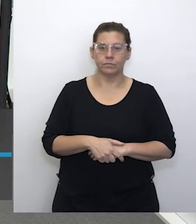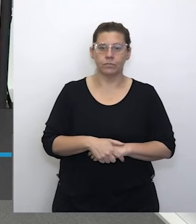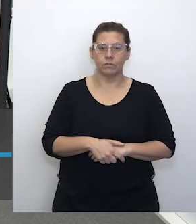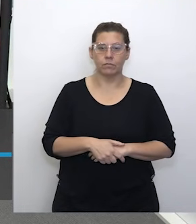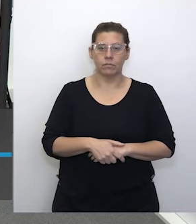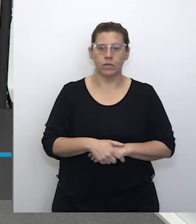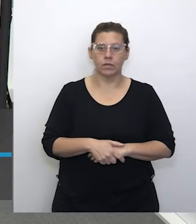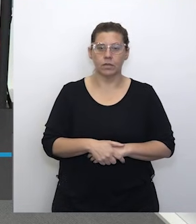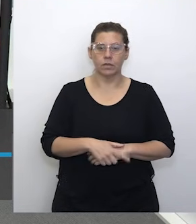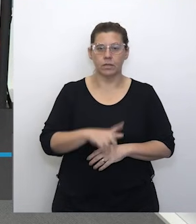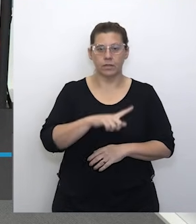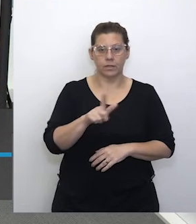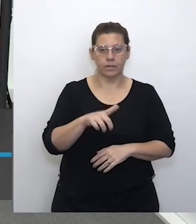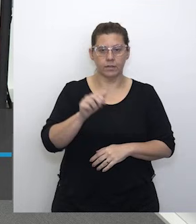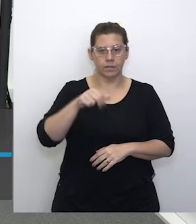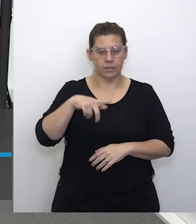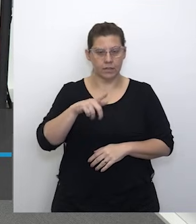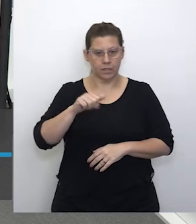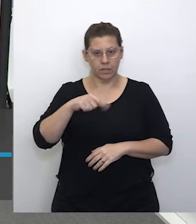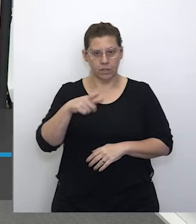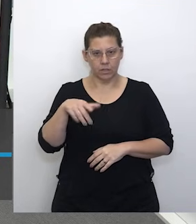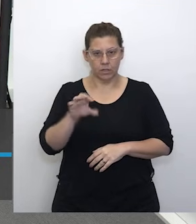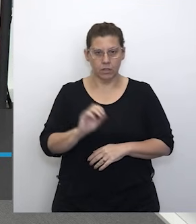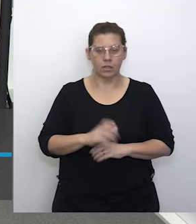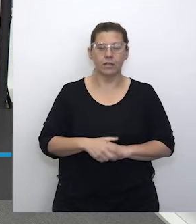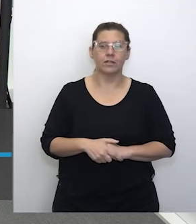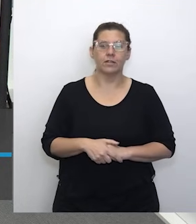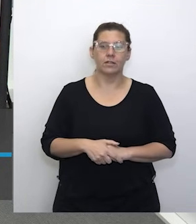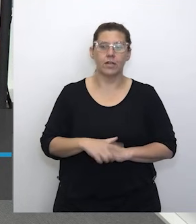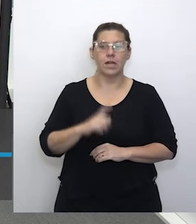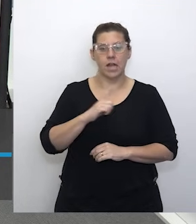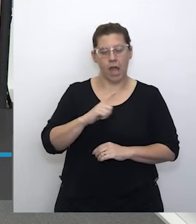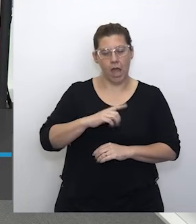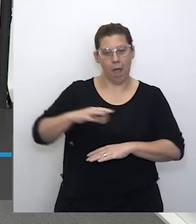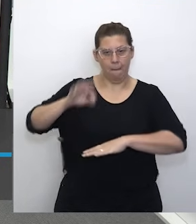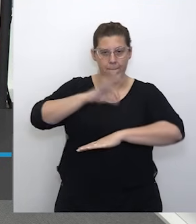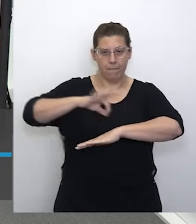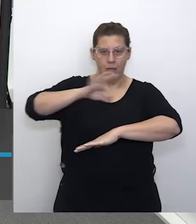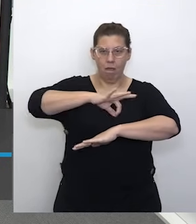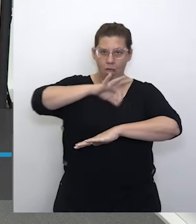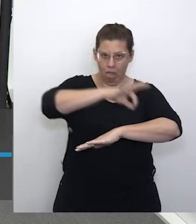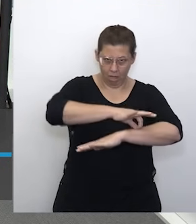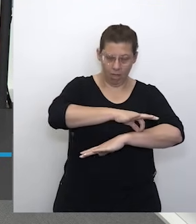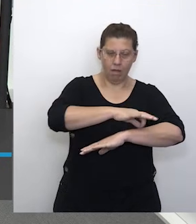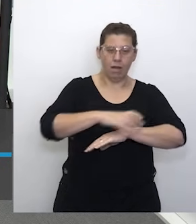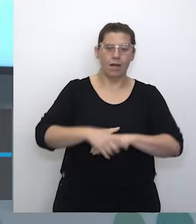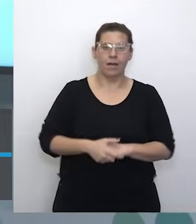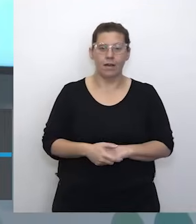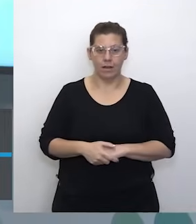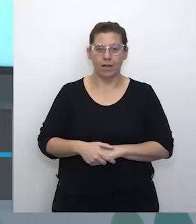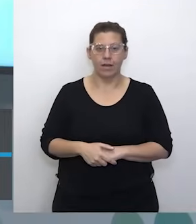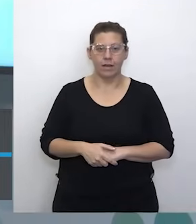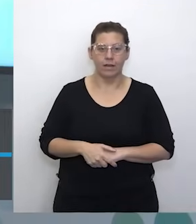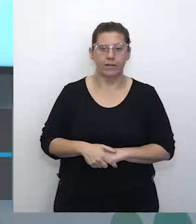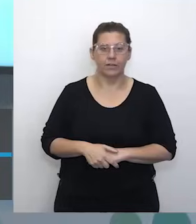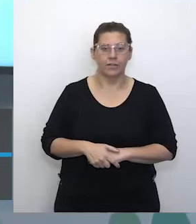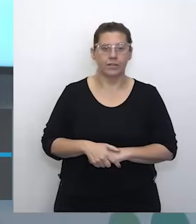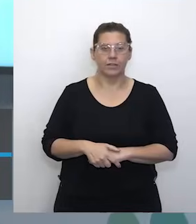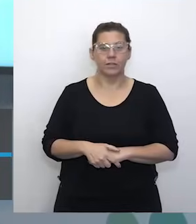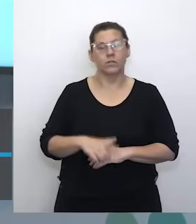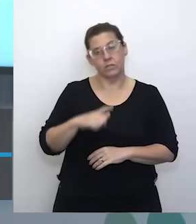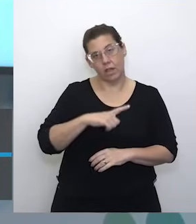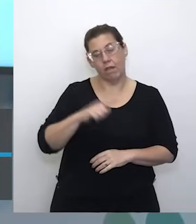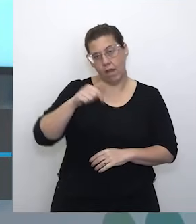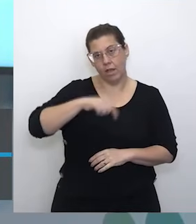né, os zangões, pelo menos da Apis mellifera, que é aquela abelha que ela é africanizada, né? Ela é europeia africanizada, que tem aqui